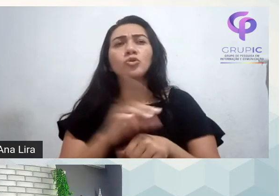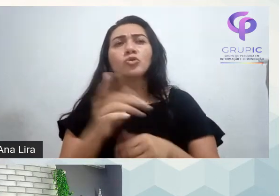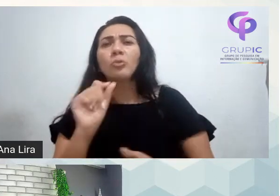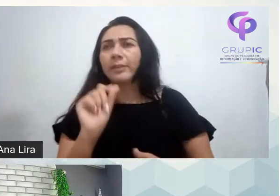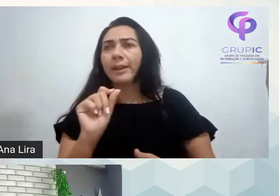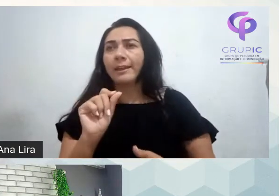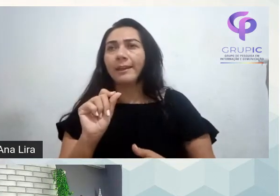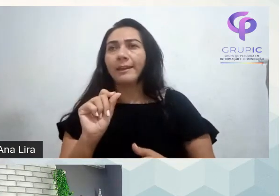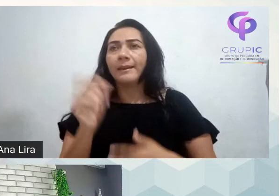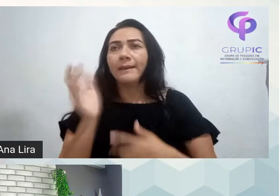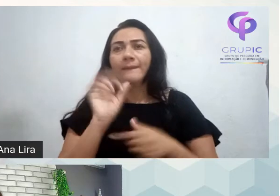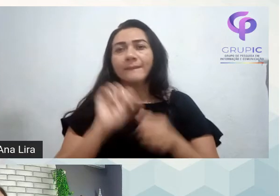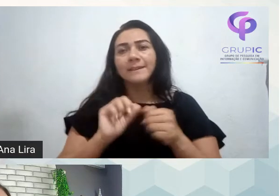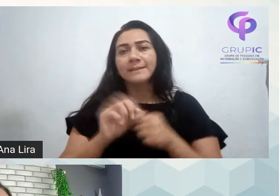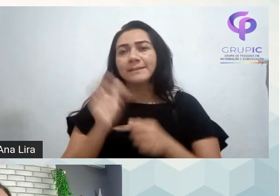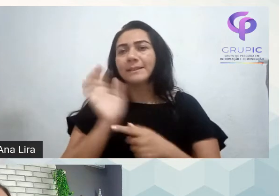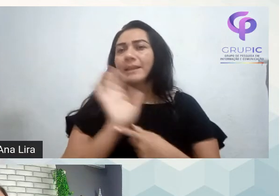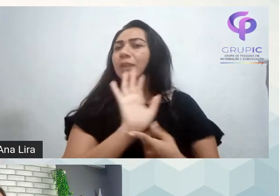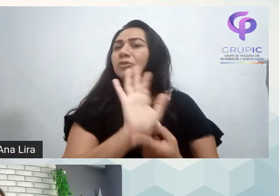Por quê? Porque na hora que